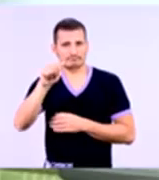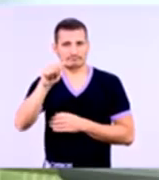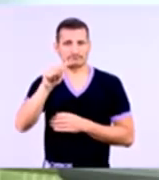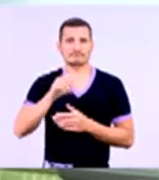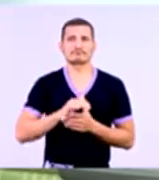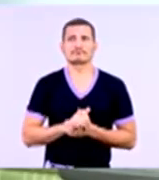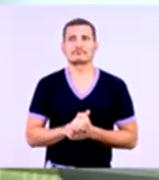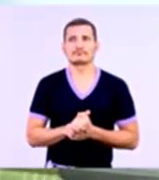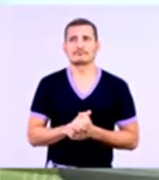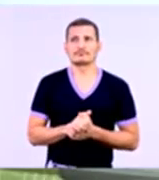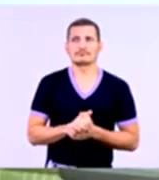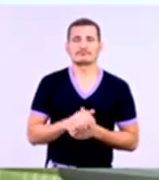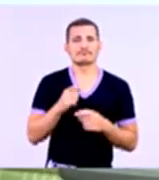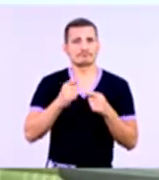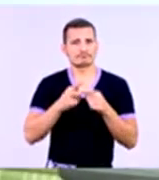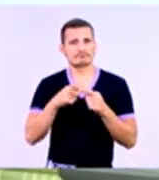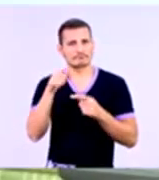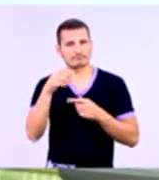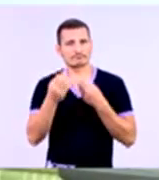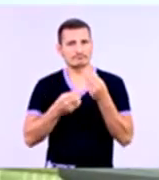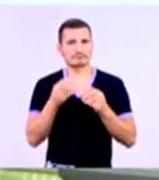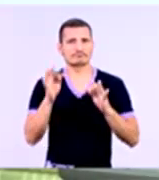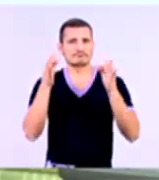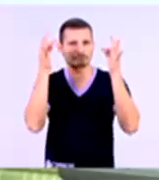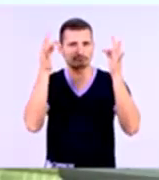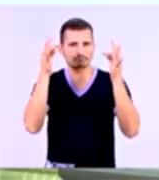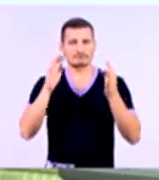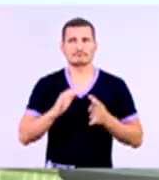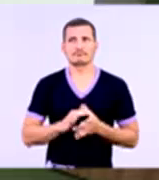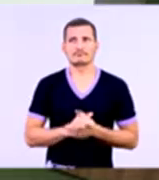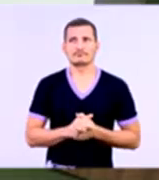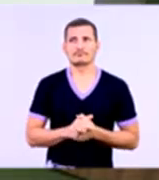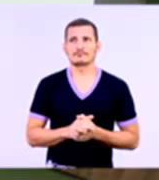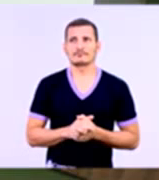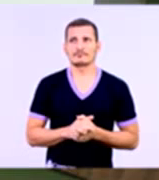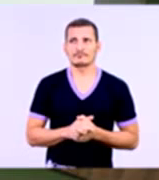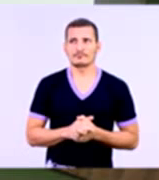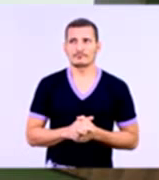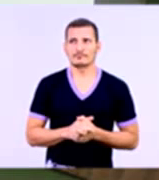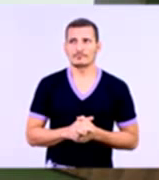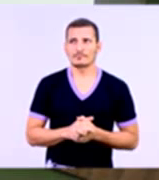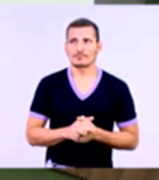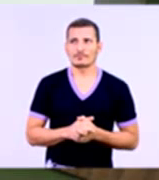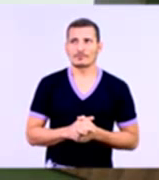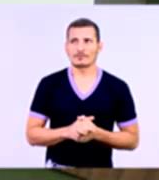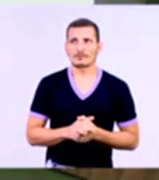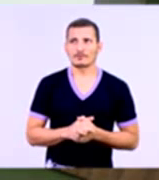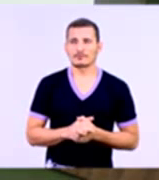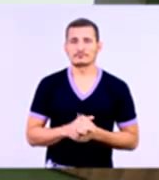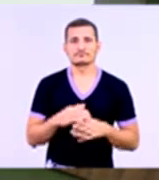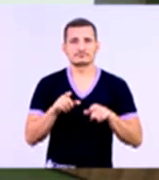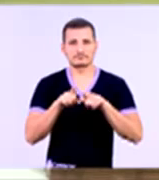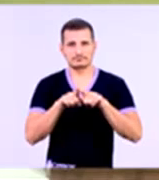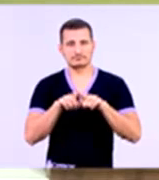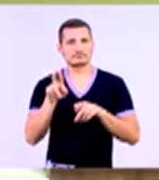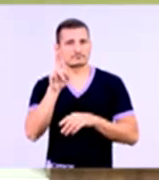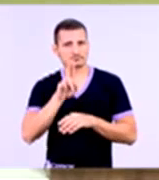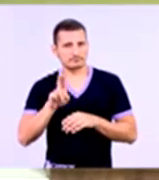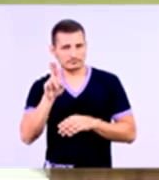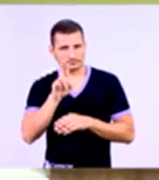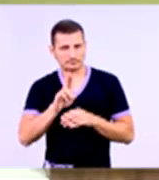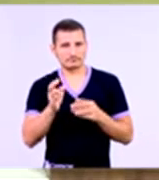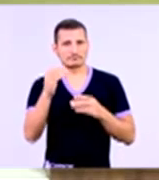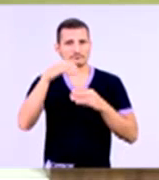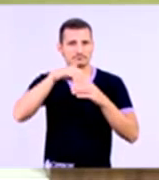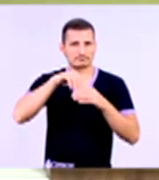porque é assim que a tecnologia JavaScript funciona. Uhum. Além disso, essa questão de utilizar, incorporar no